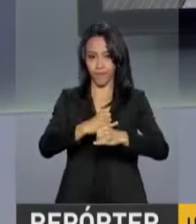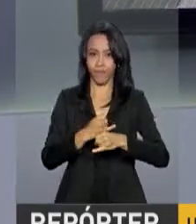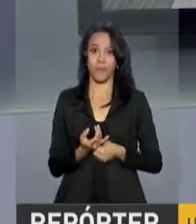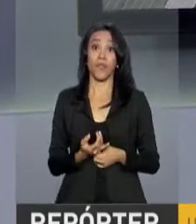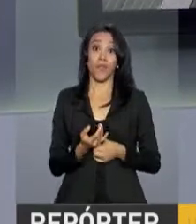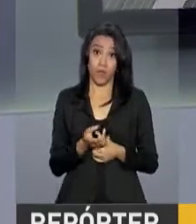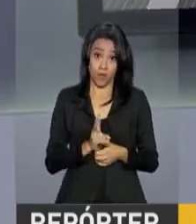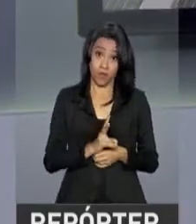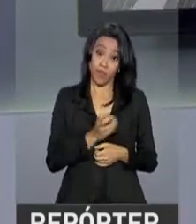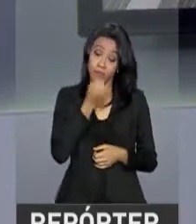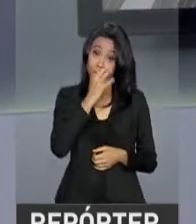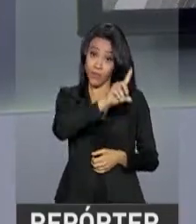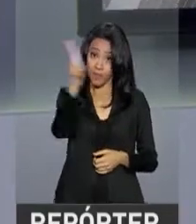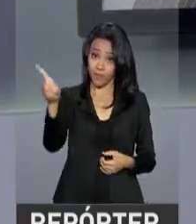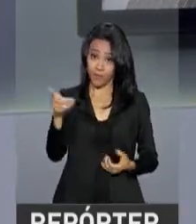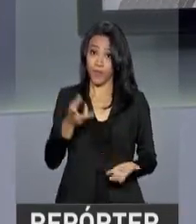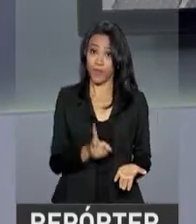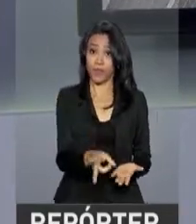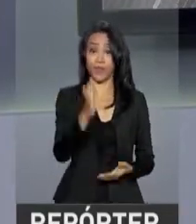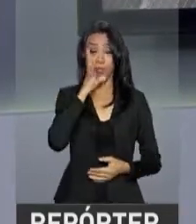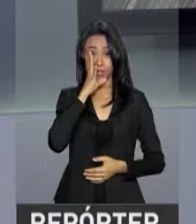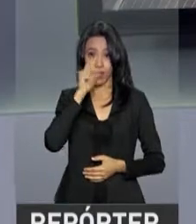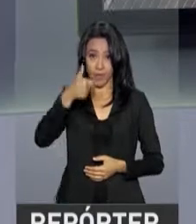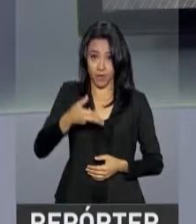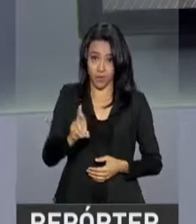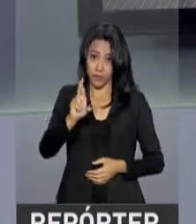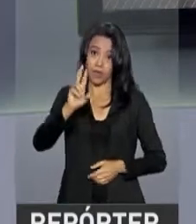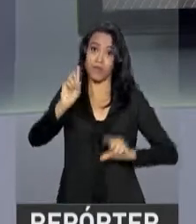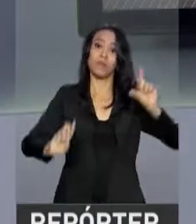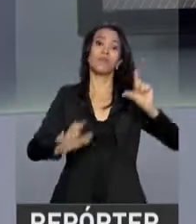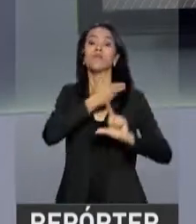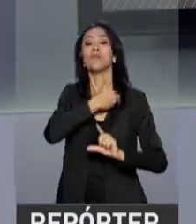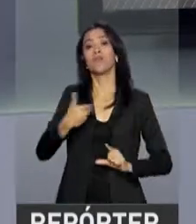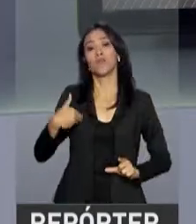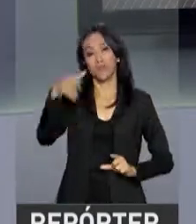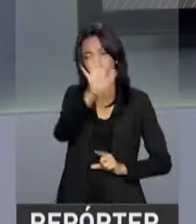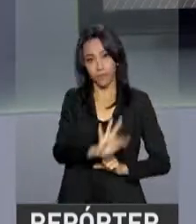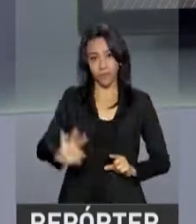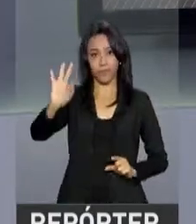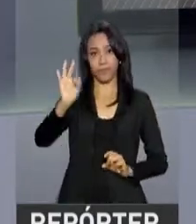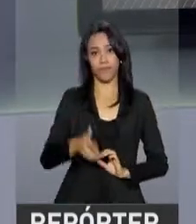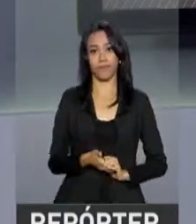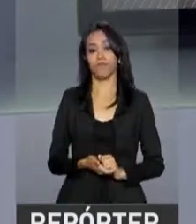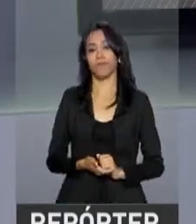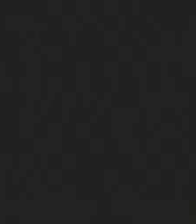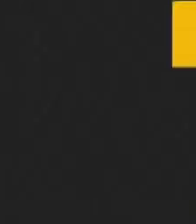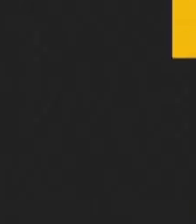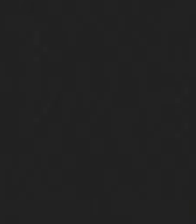internet bom dia pra você continue com a gente na nbr a tv do governo federal